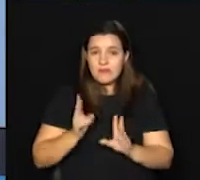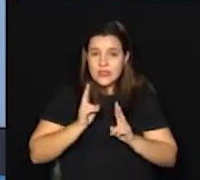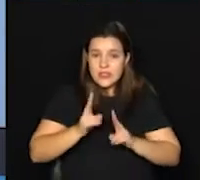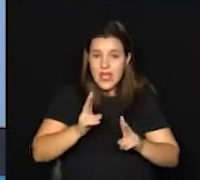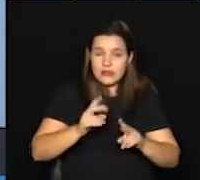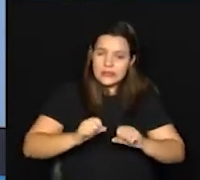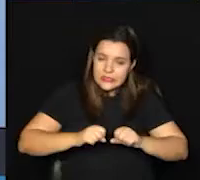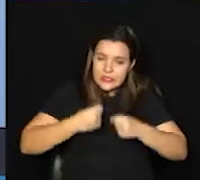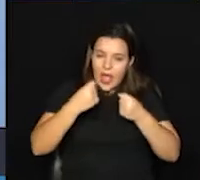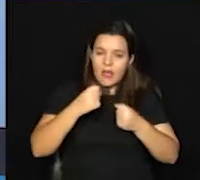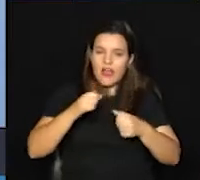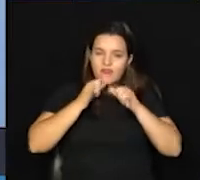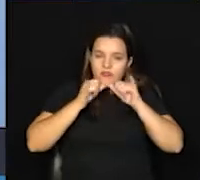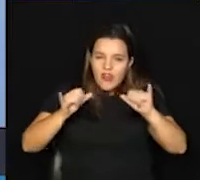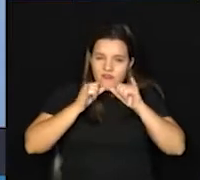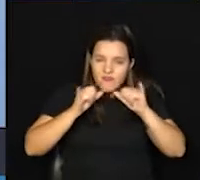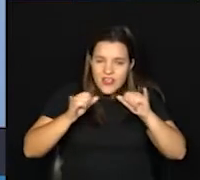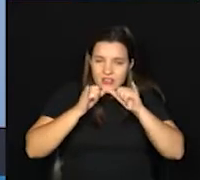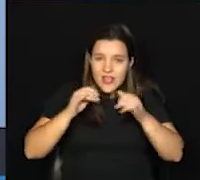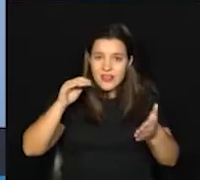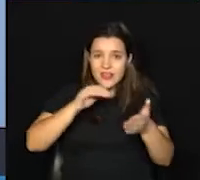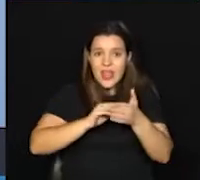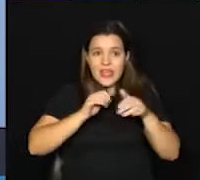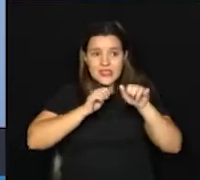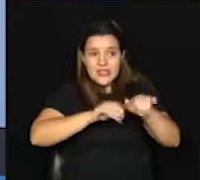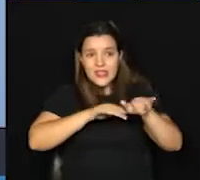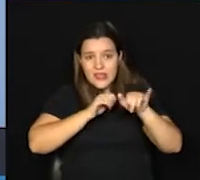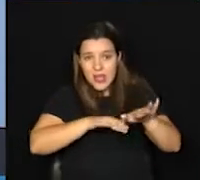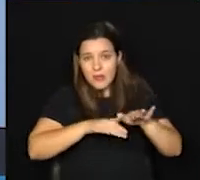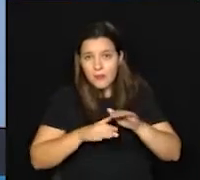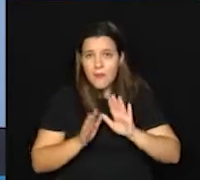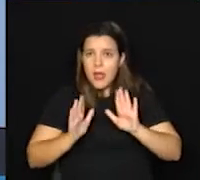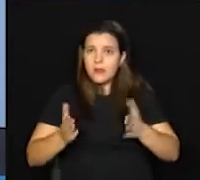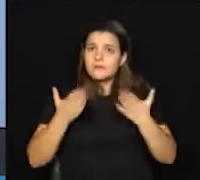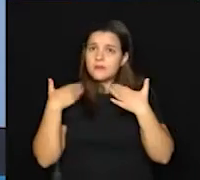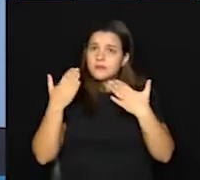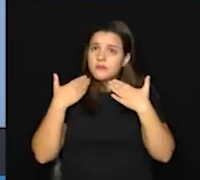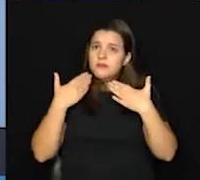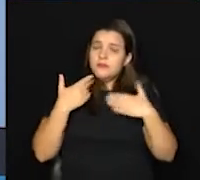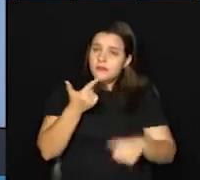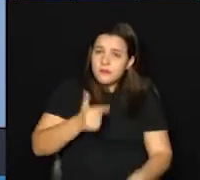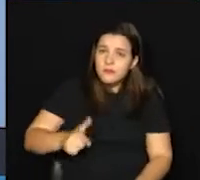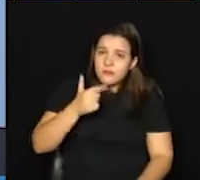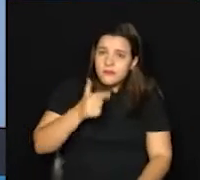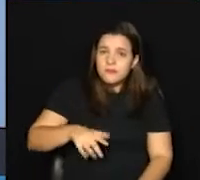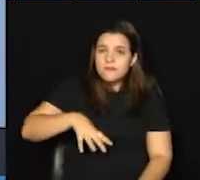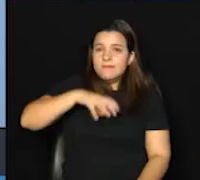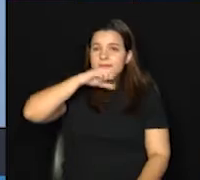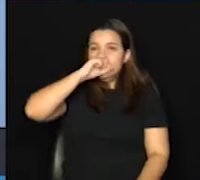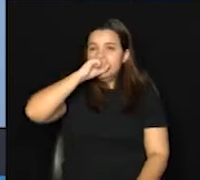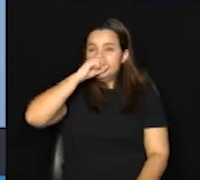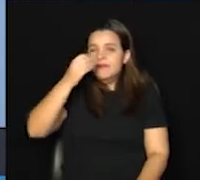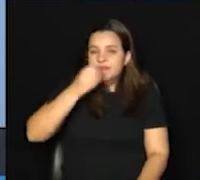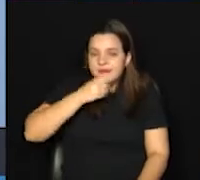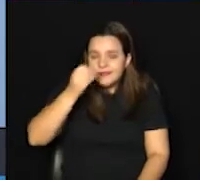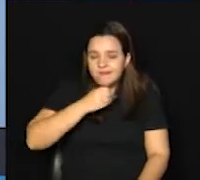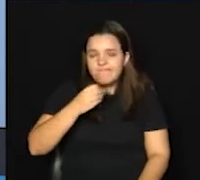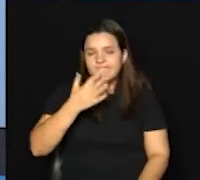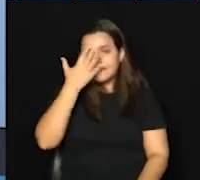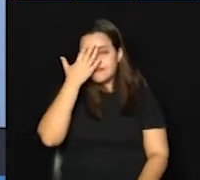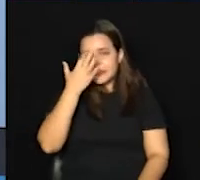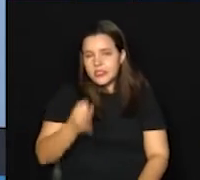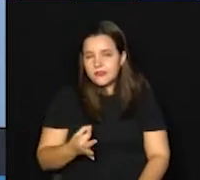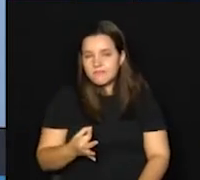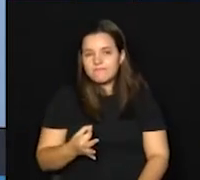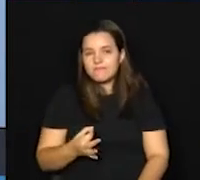setembro. Este ano, em função desse calor e da baixa umidade do ar também, foi-se decidido